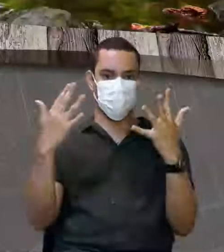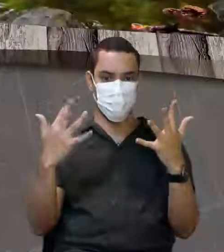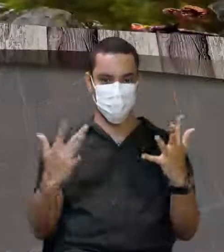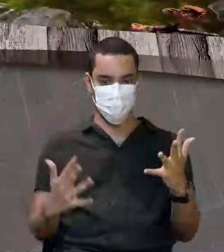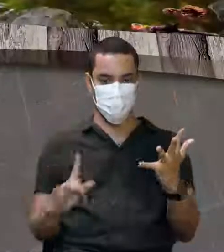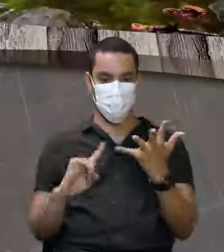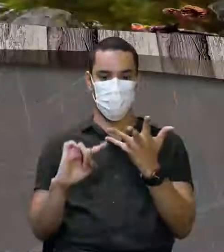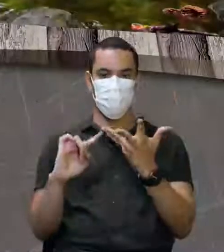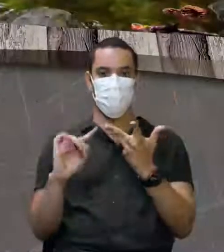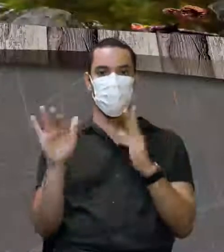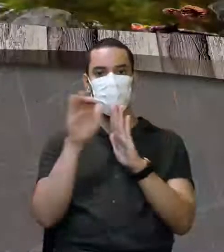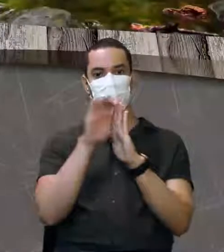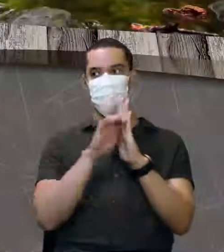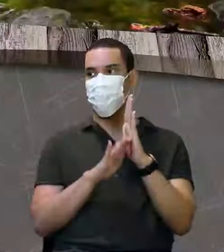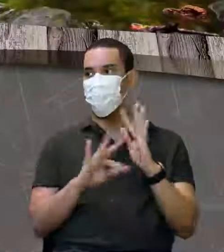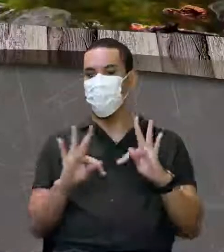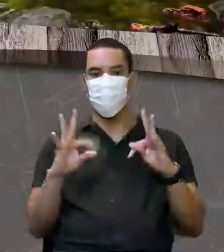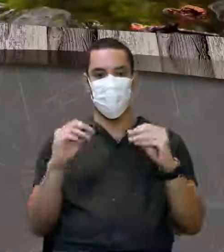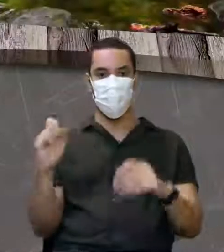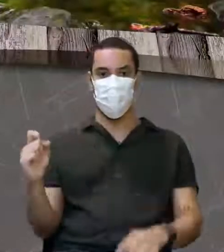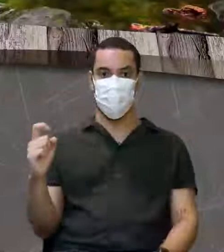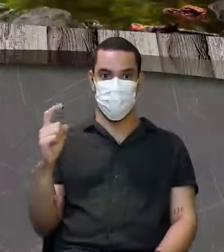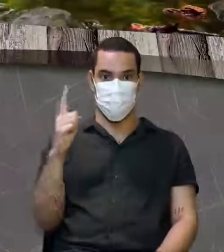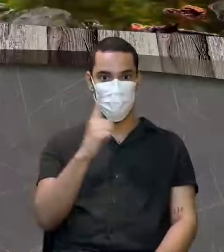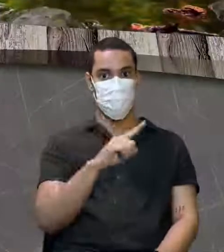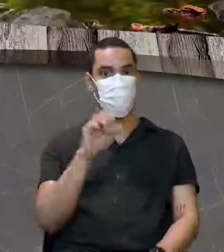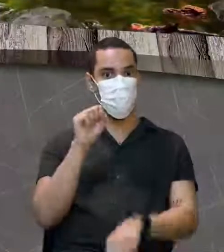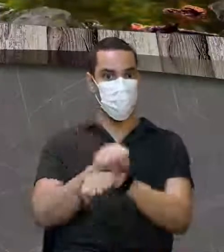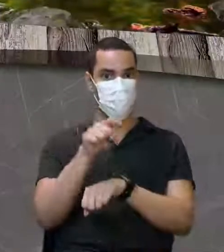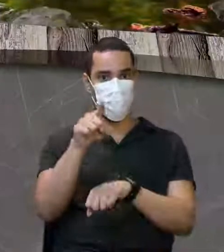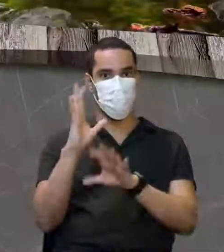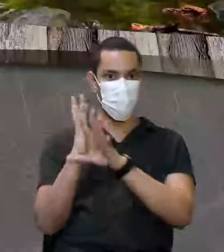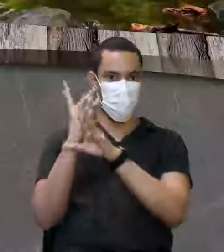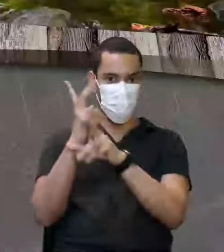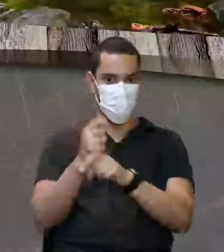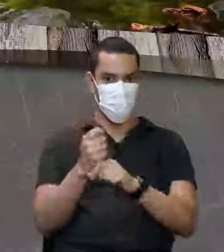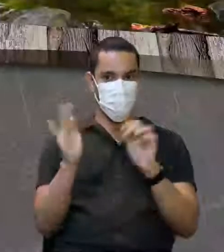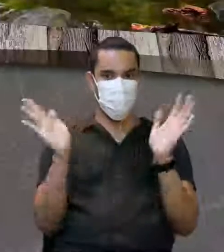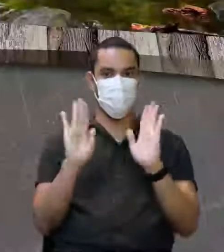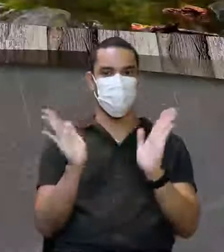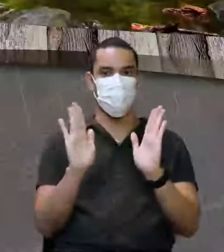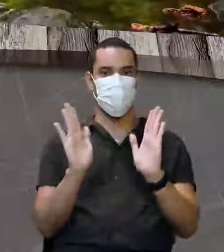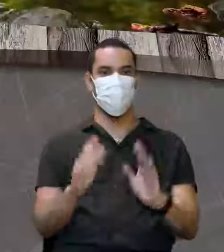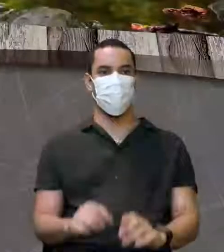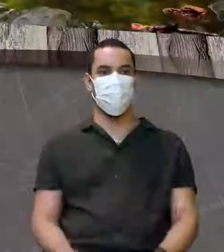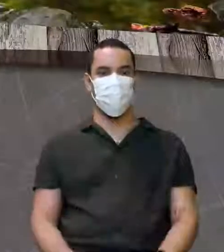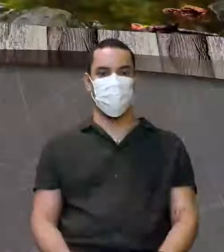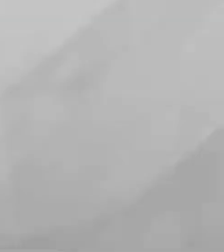passeio em relação à evolução e aí a gente fica te aguardando para a revisão. Tchau!